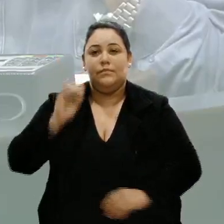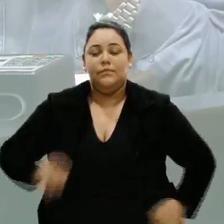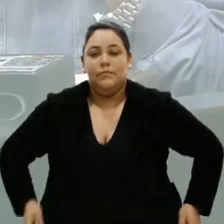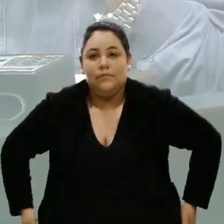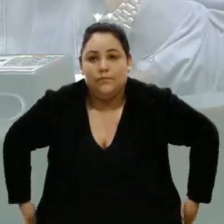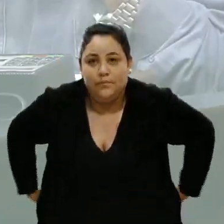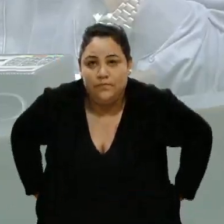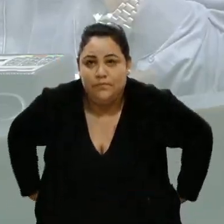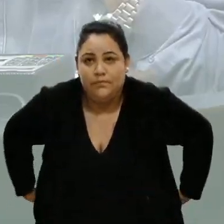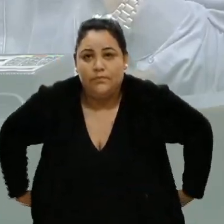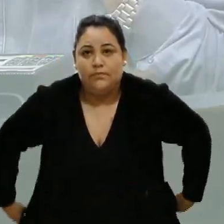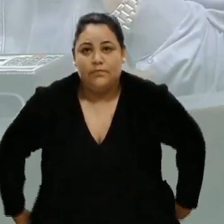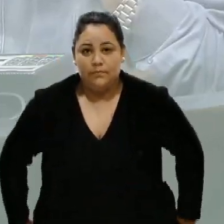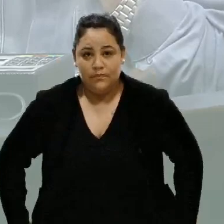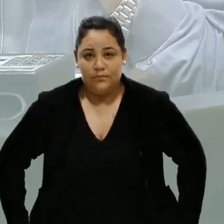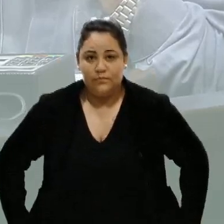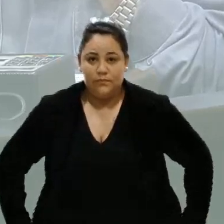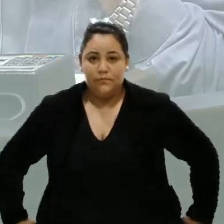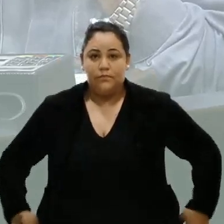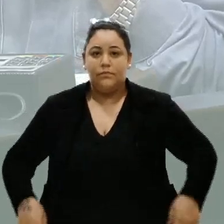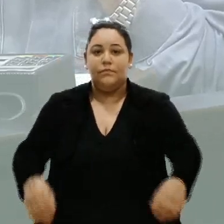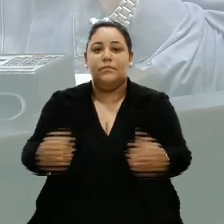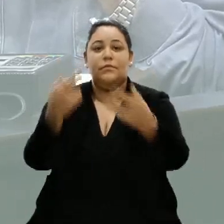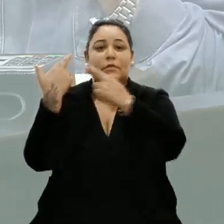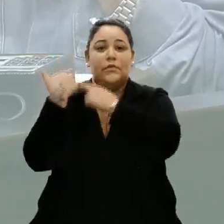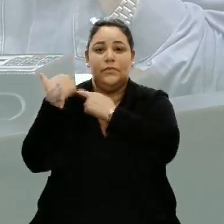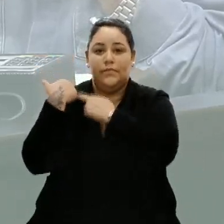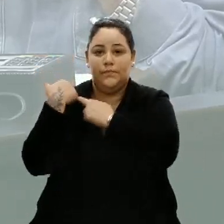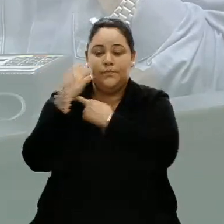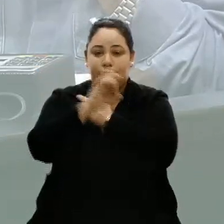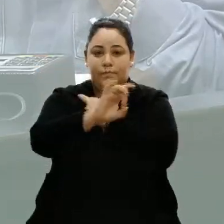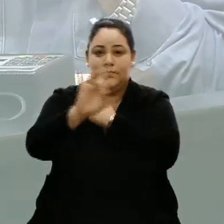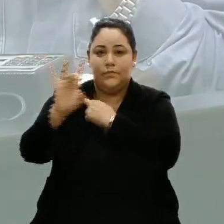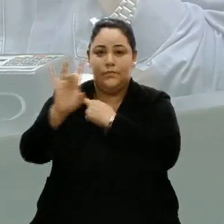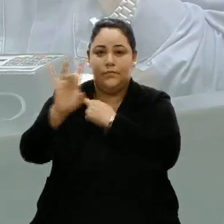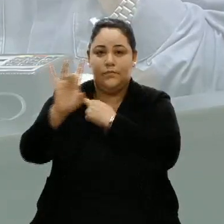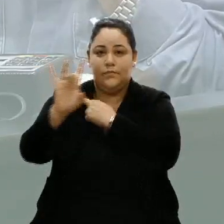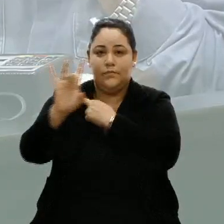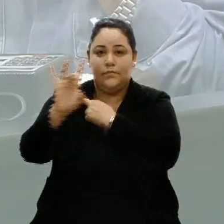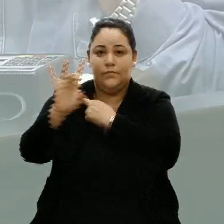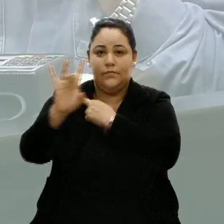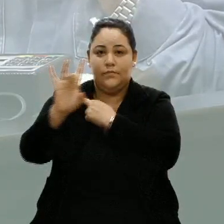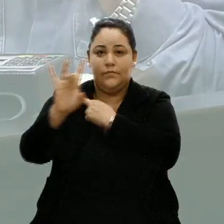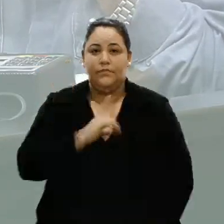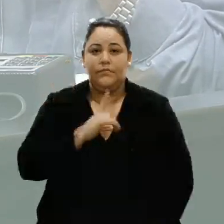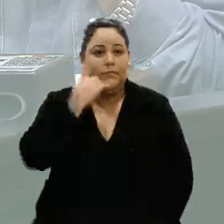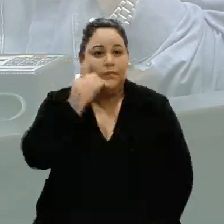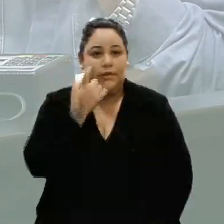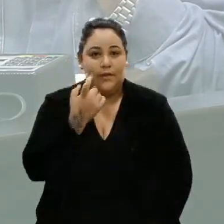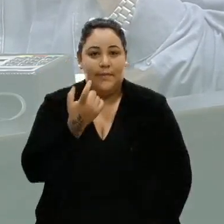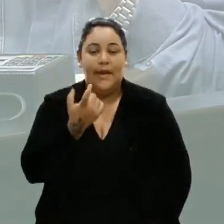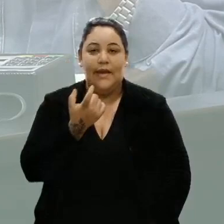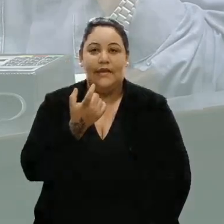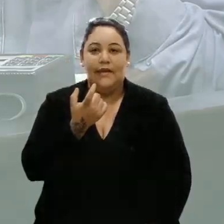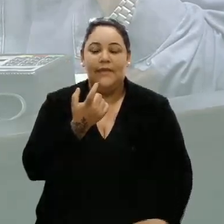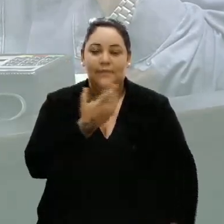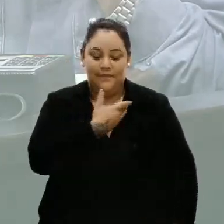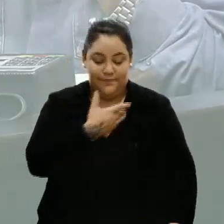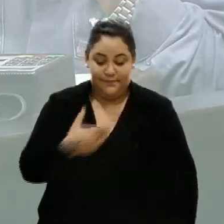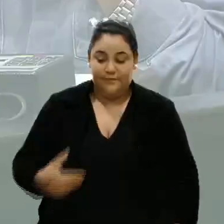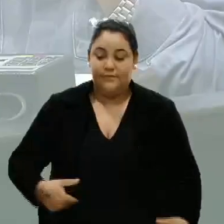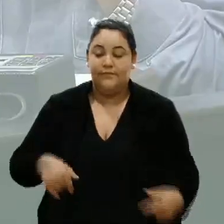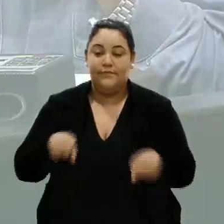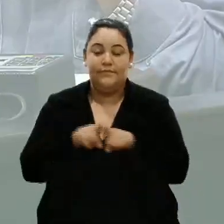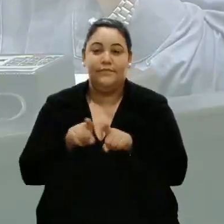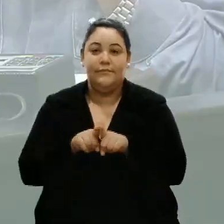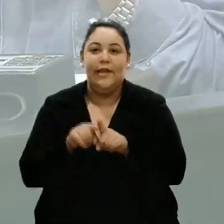tema, da responsabilidade que cada um dos senhores e senhoras tem com o interesse público e, acima de tudo,